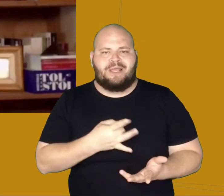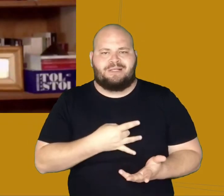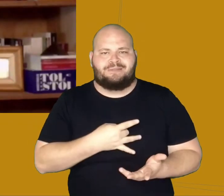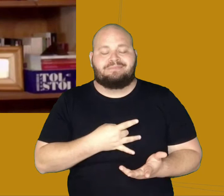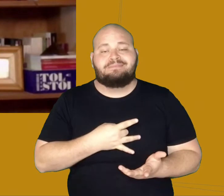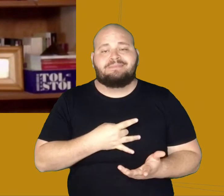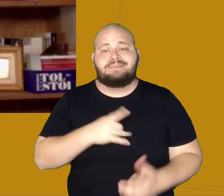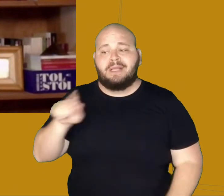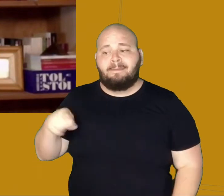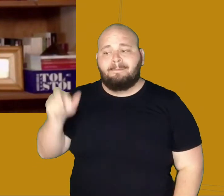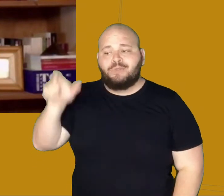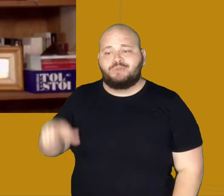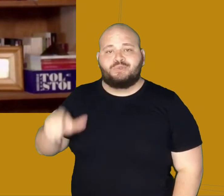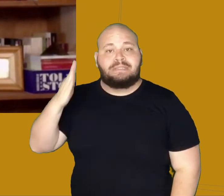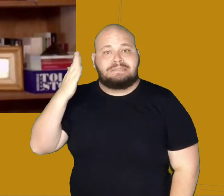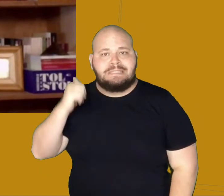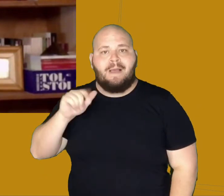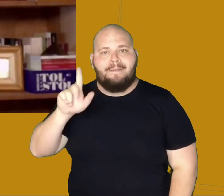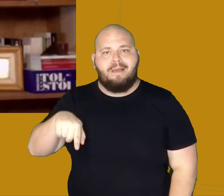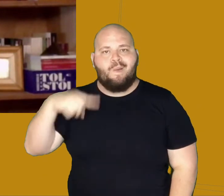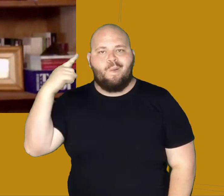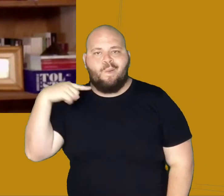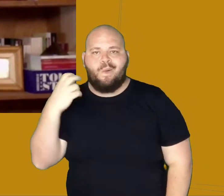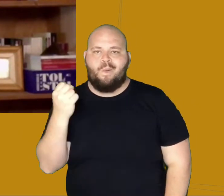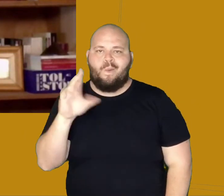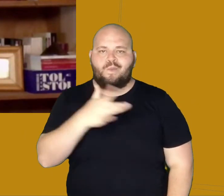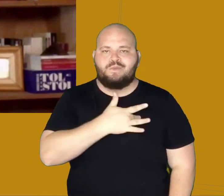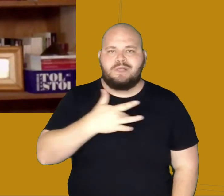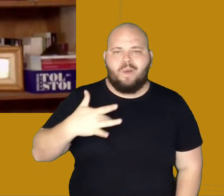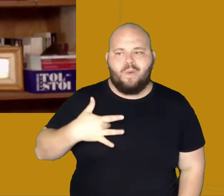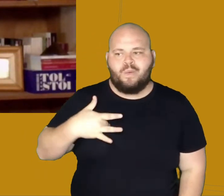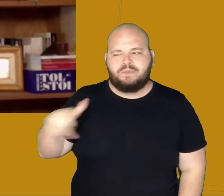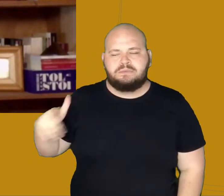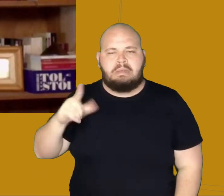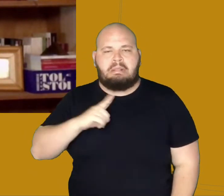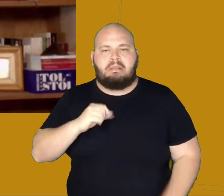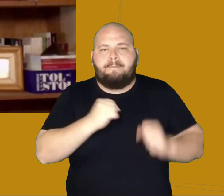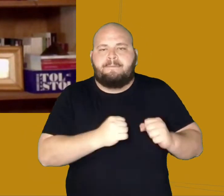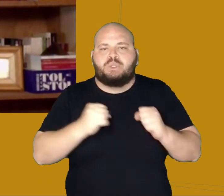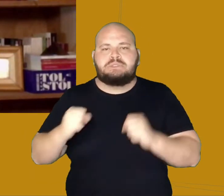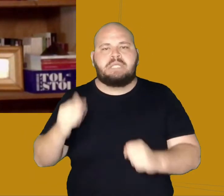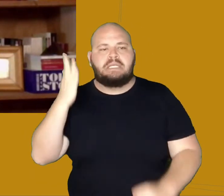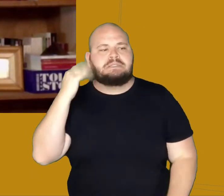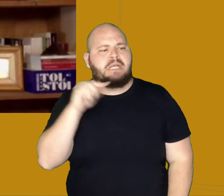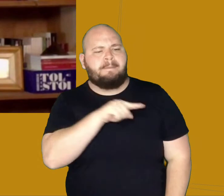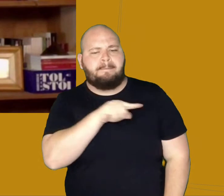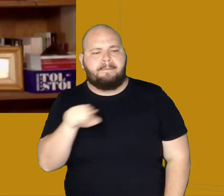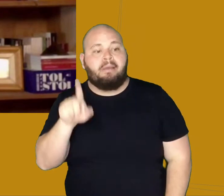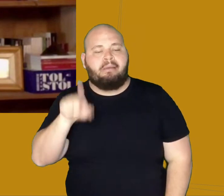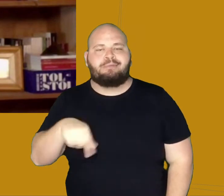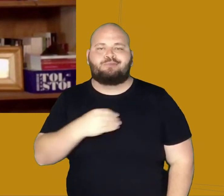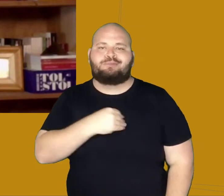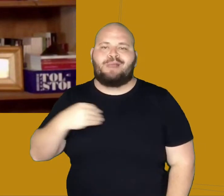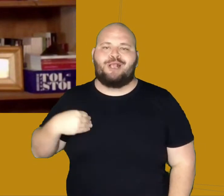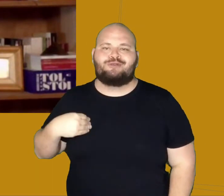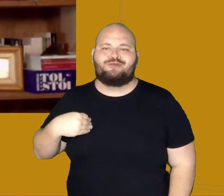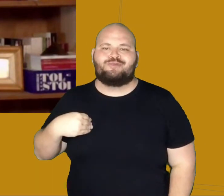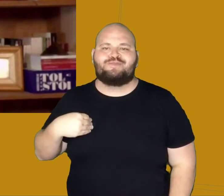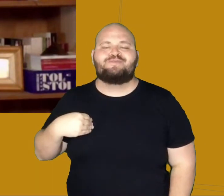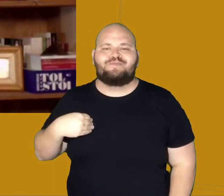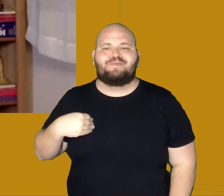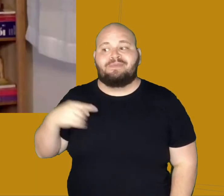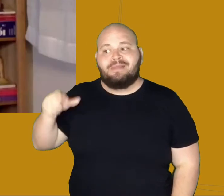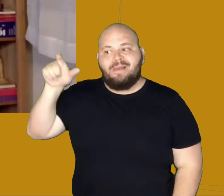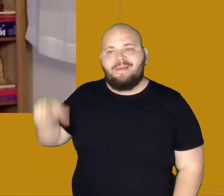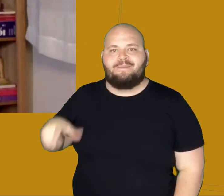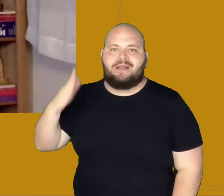medo? Porque quem decide quem é louco e quem não é, quem possui o poder sobre os critérios de sanidade e de loucura, é o